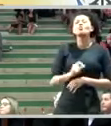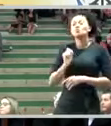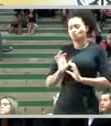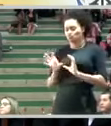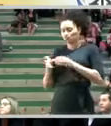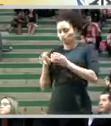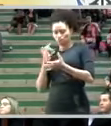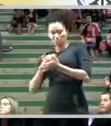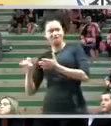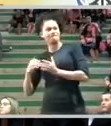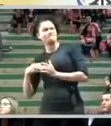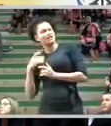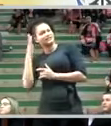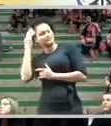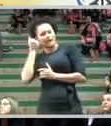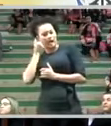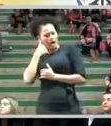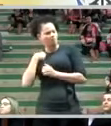vêm guerrear.